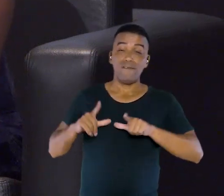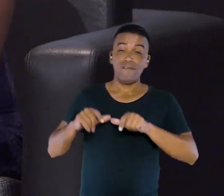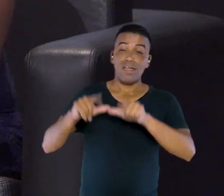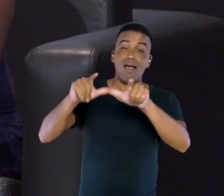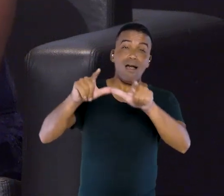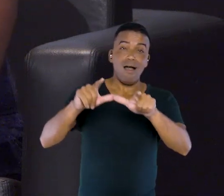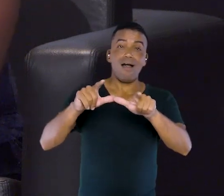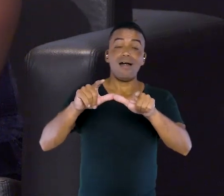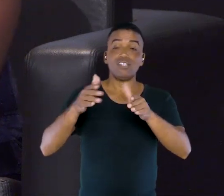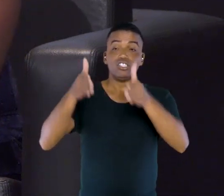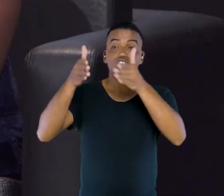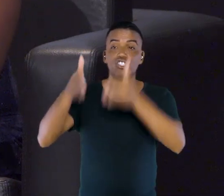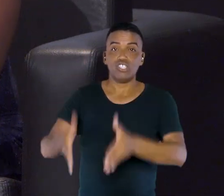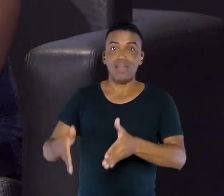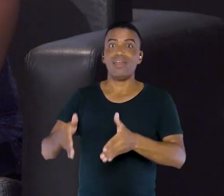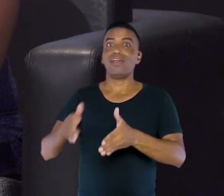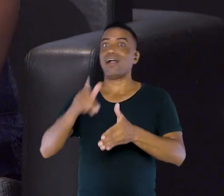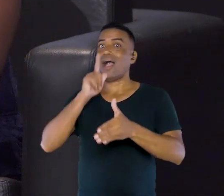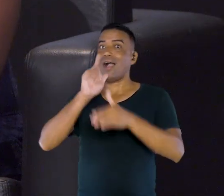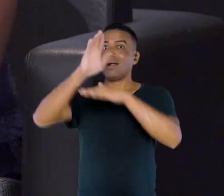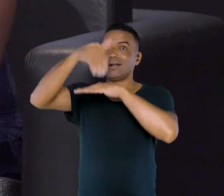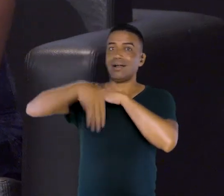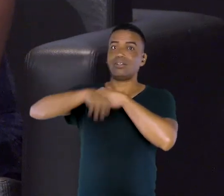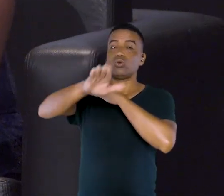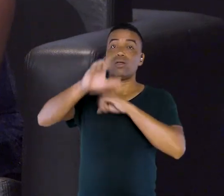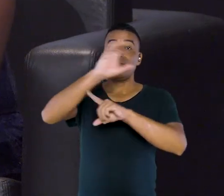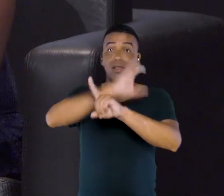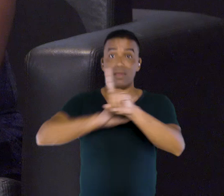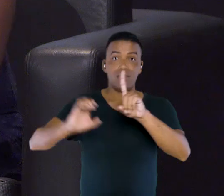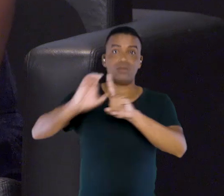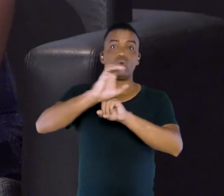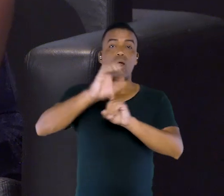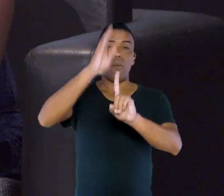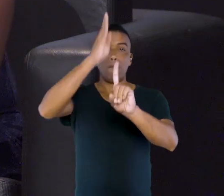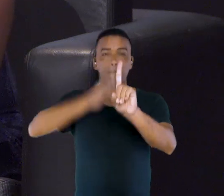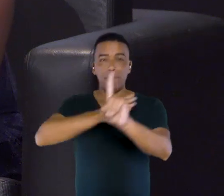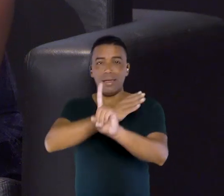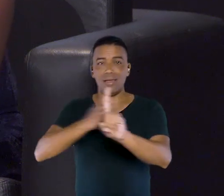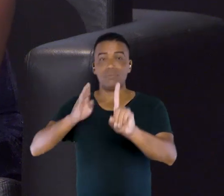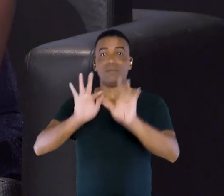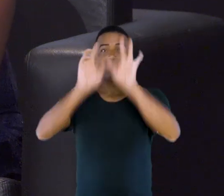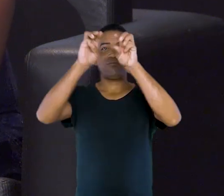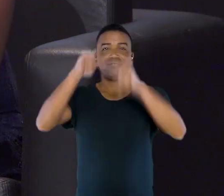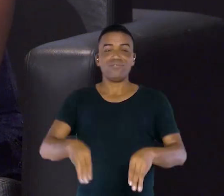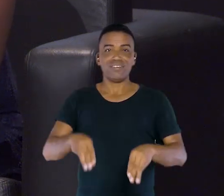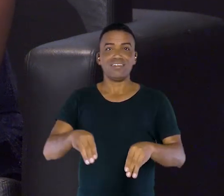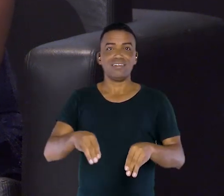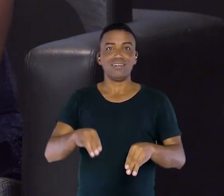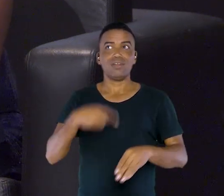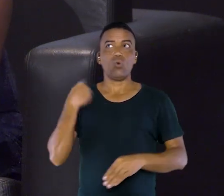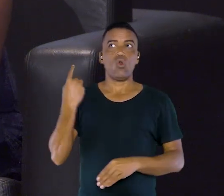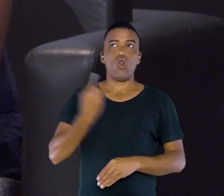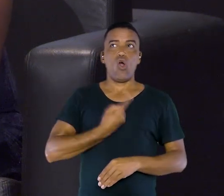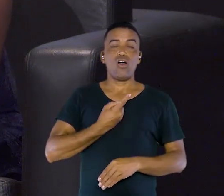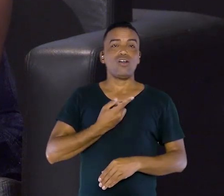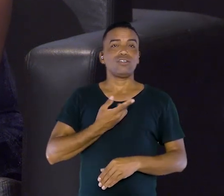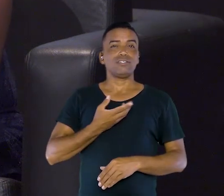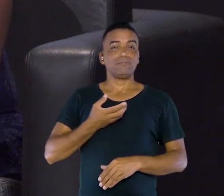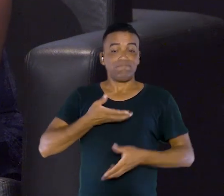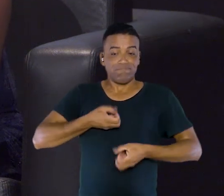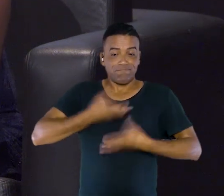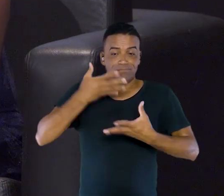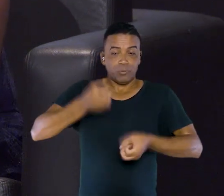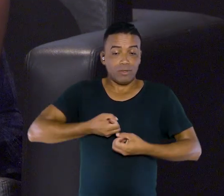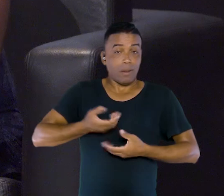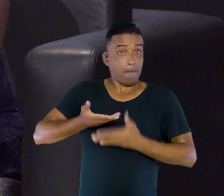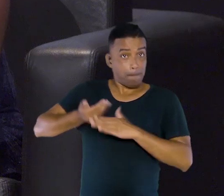6 da manhã ele chega em Apuí Cachoeira e ele encerra o ritual, o benzimento. Então a gente diz que